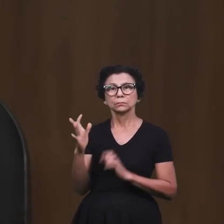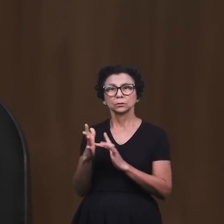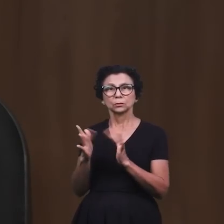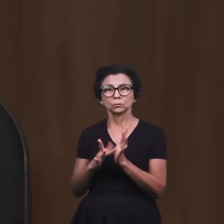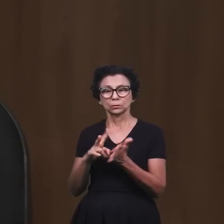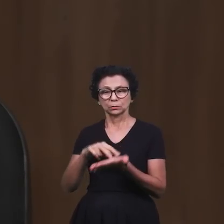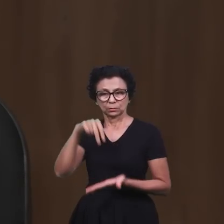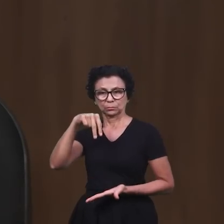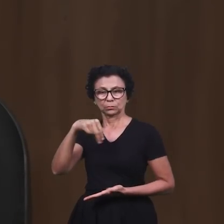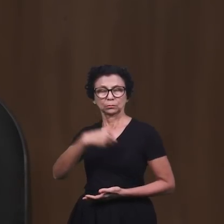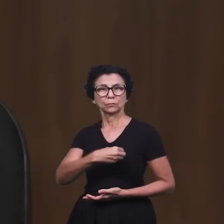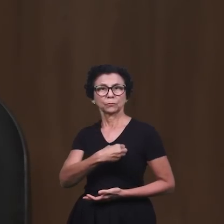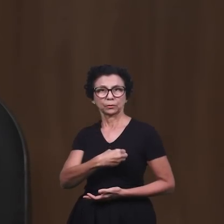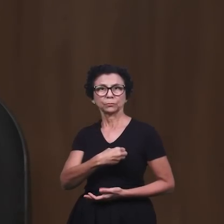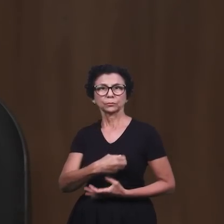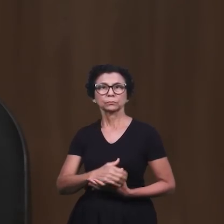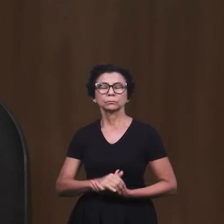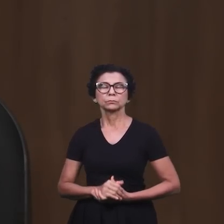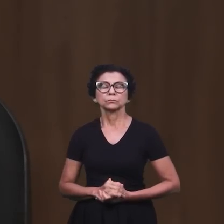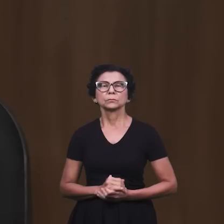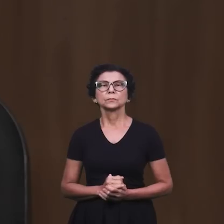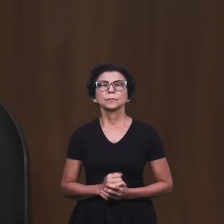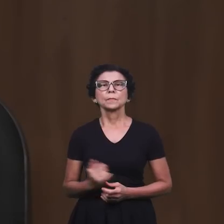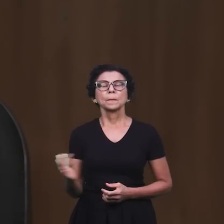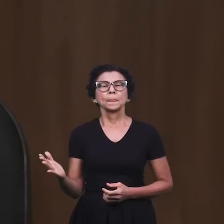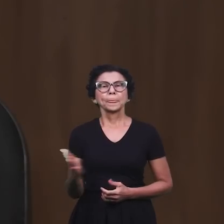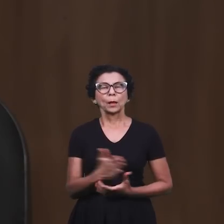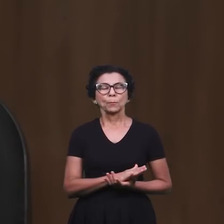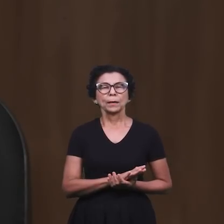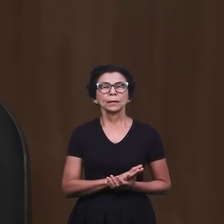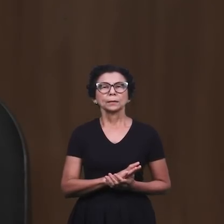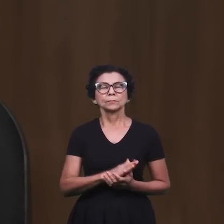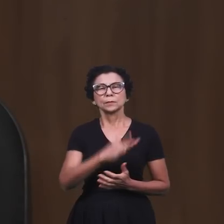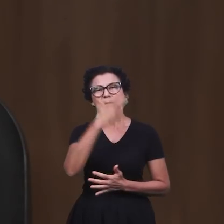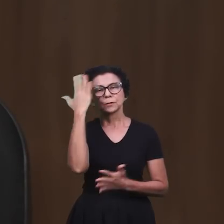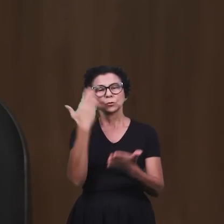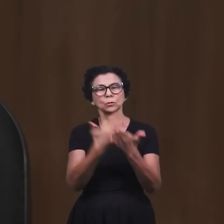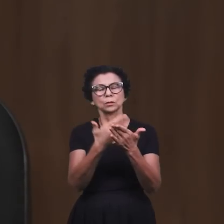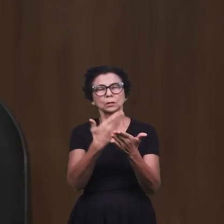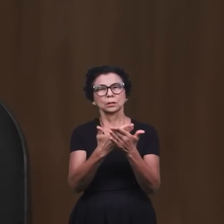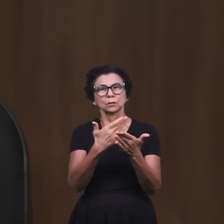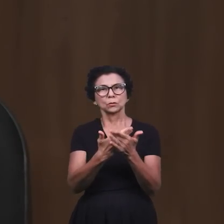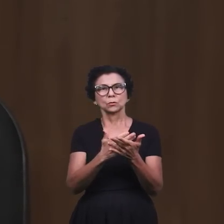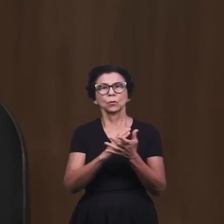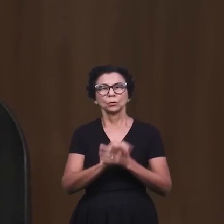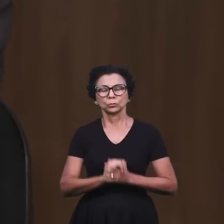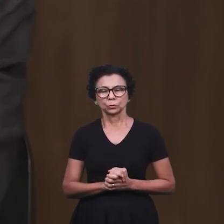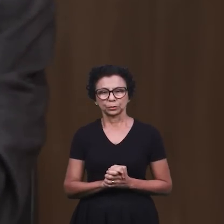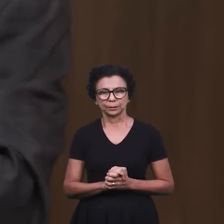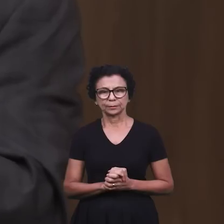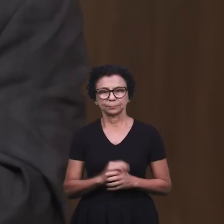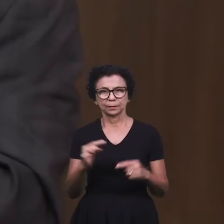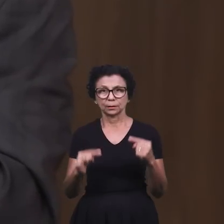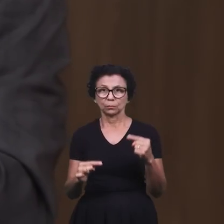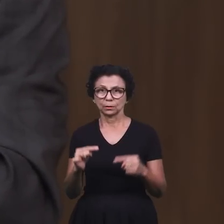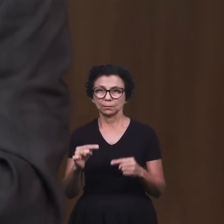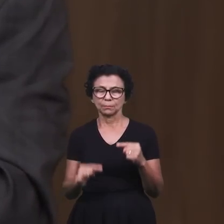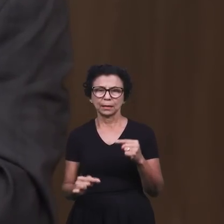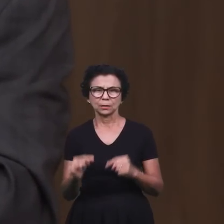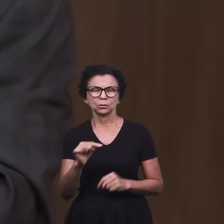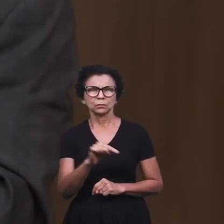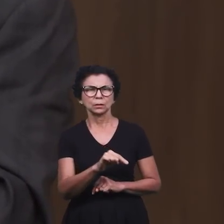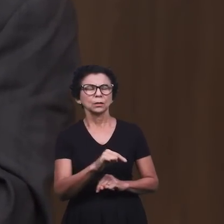um debate entre os estudiosos sobre esse texto, quando fala sobre as portas do inferno, certo? A porta do inferno. Por